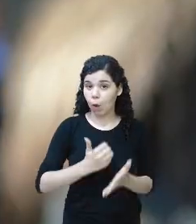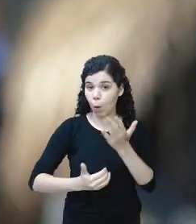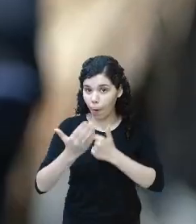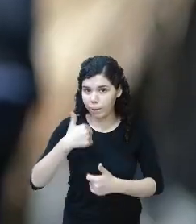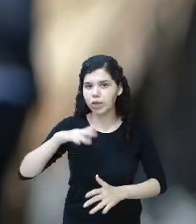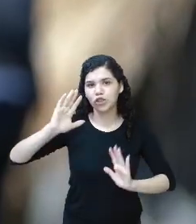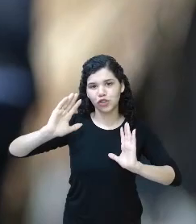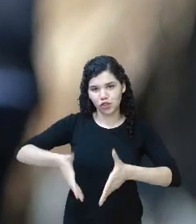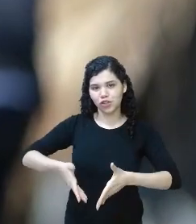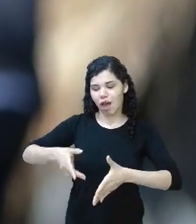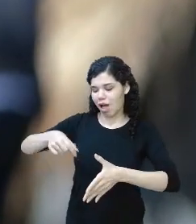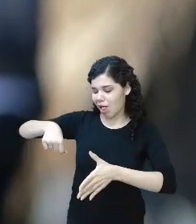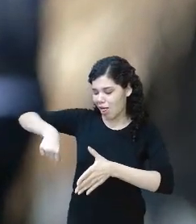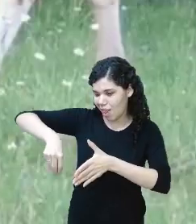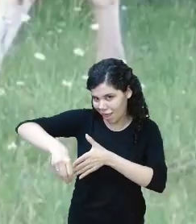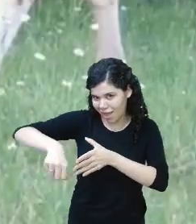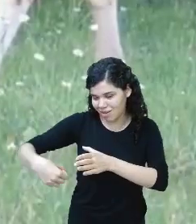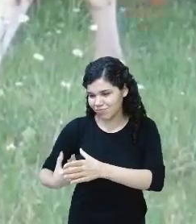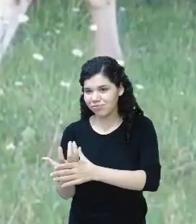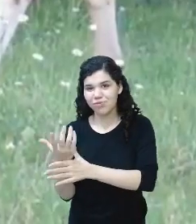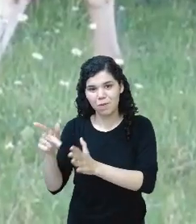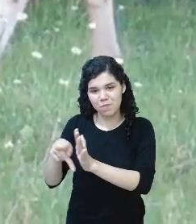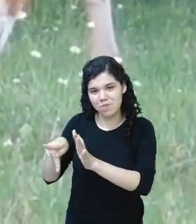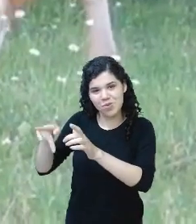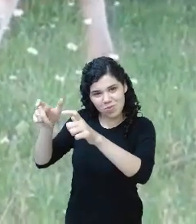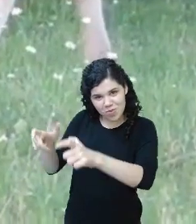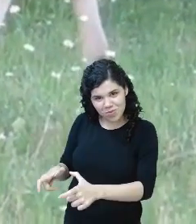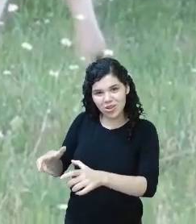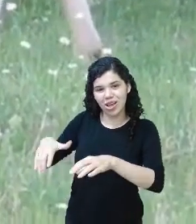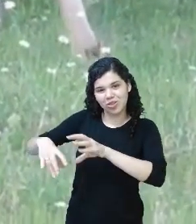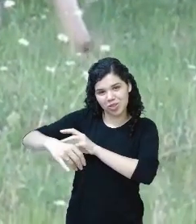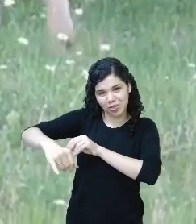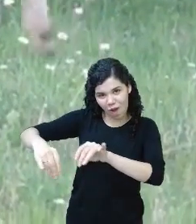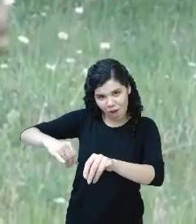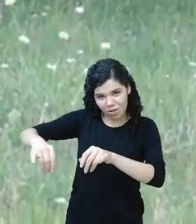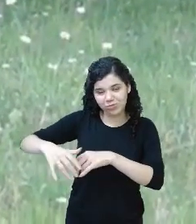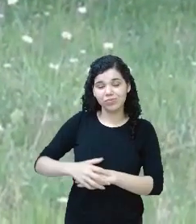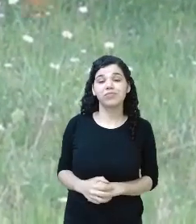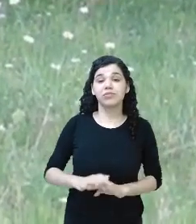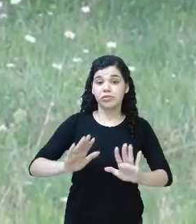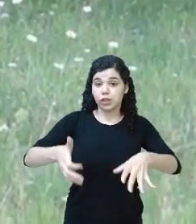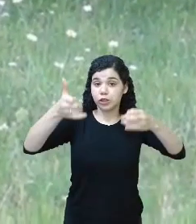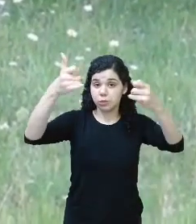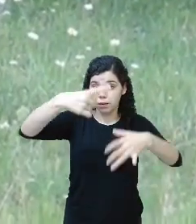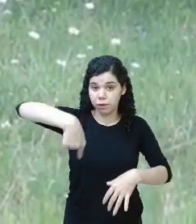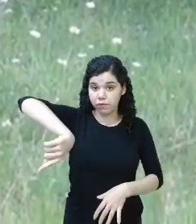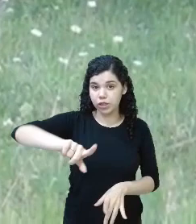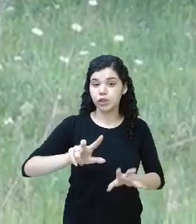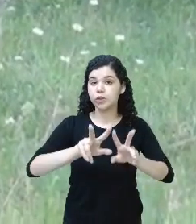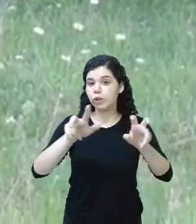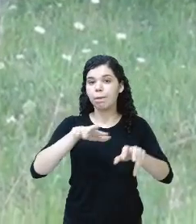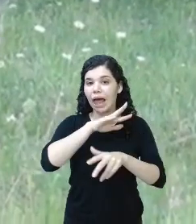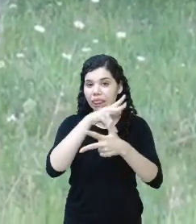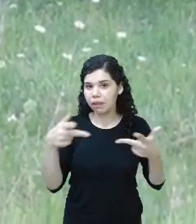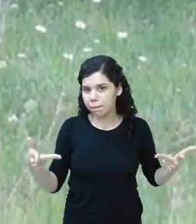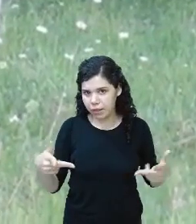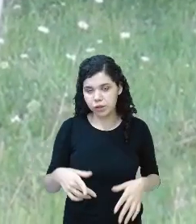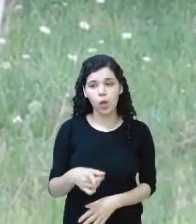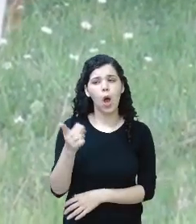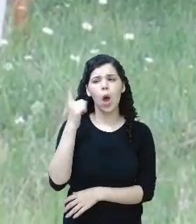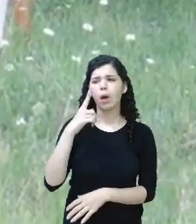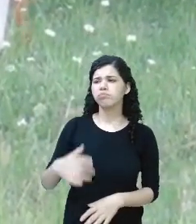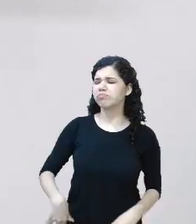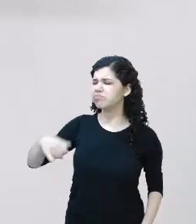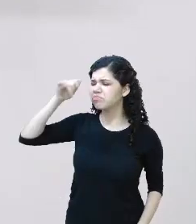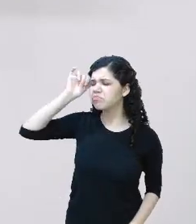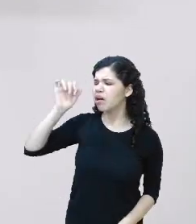foi plantada e colhida de um solo. Como eu tinha falado para vocês, a questão do gado. Professora, o